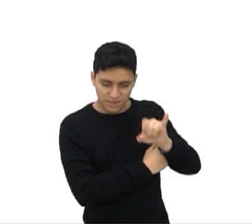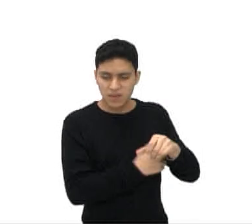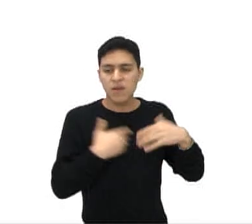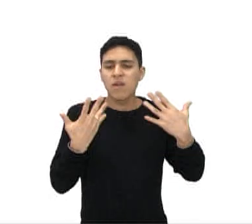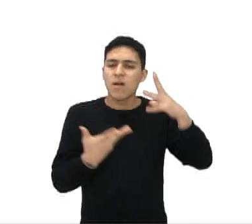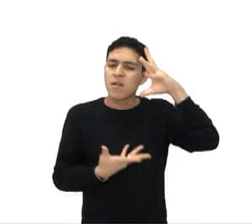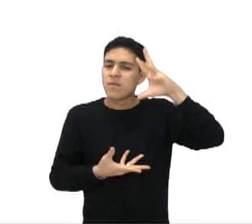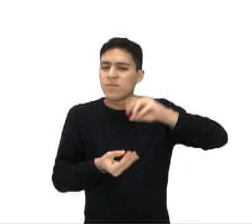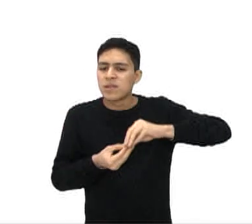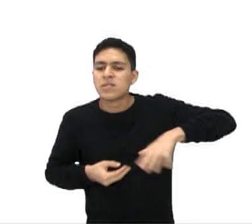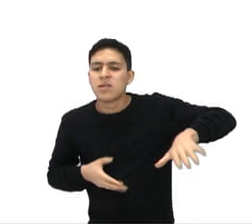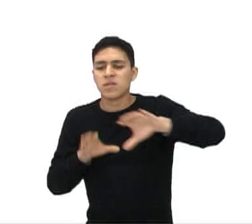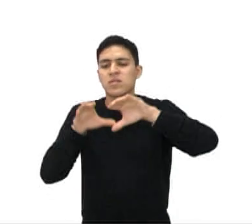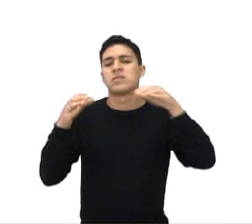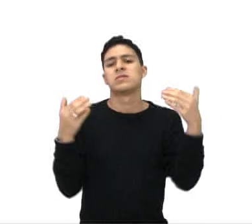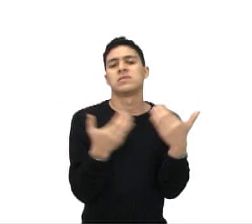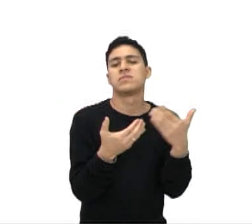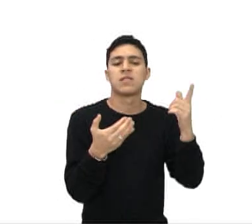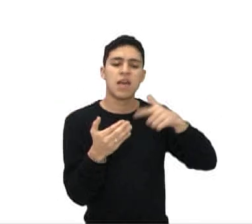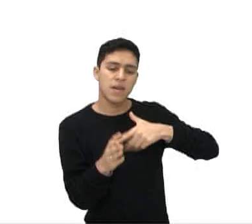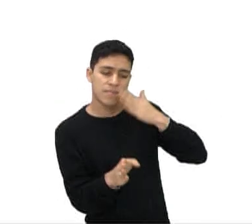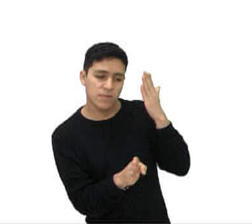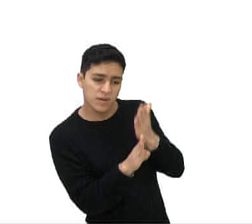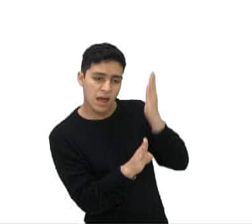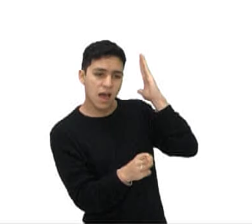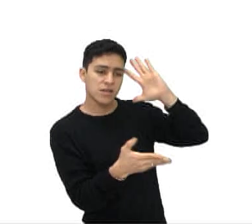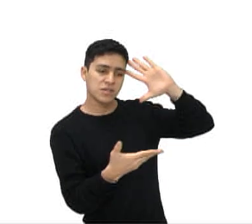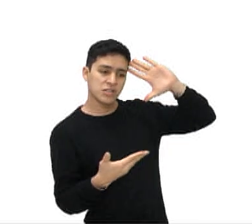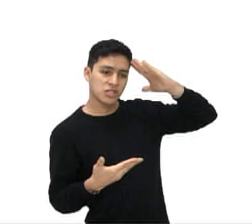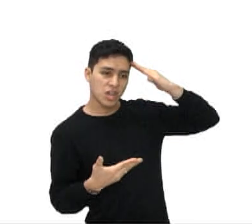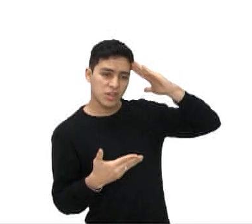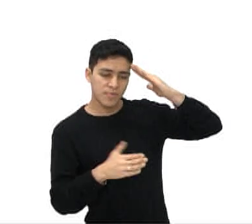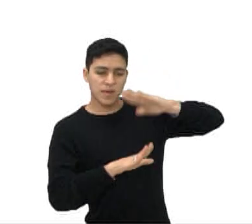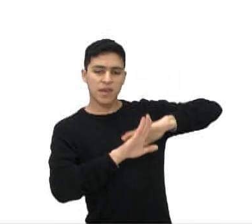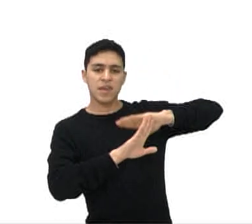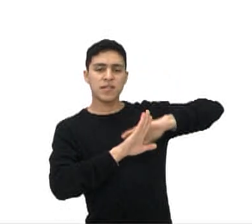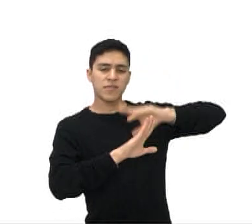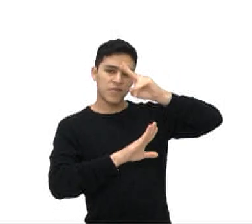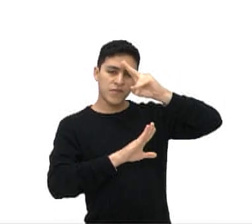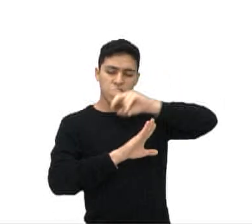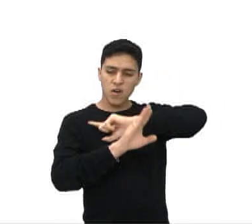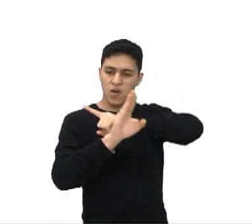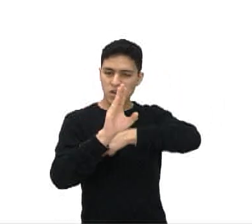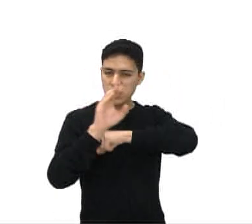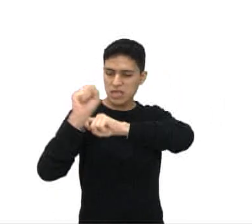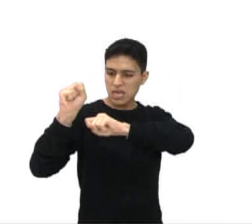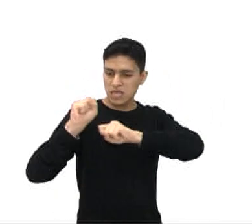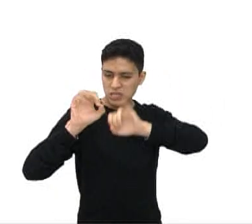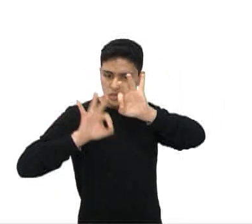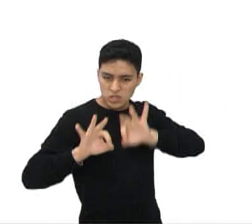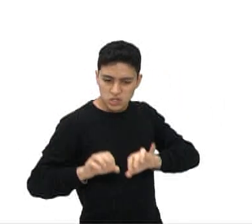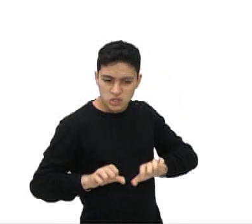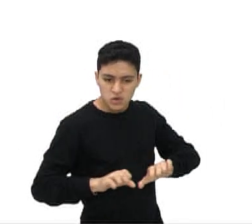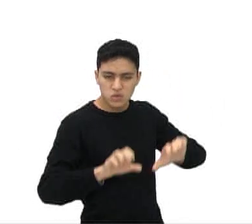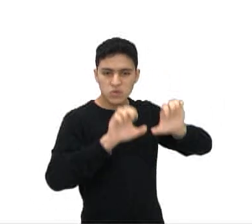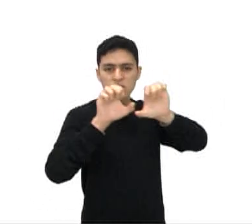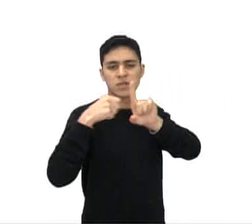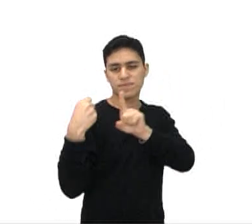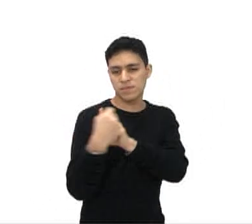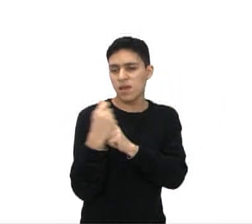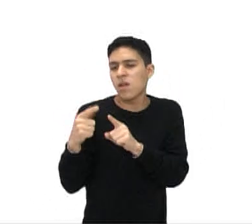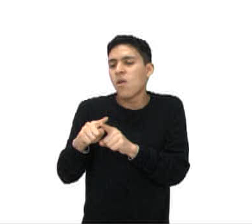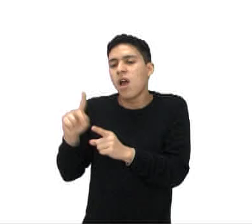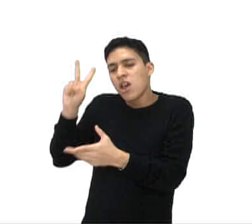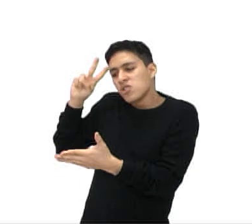coletivo ocorre por meio do entendimento das forças que estruturam a sociedade, como os eventos históricos e